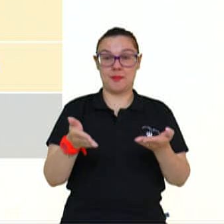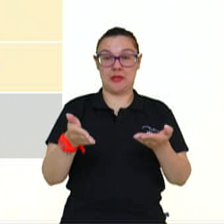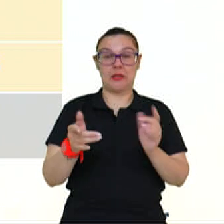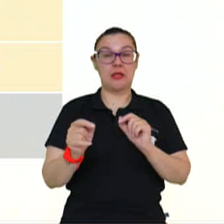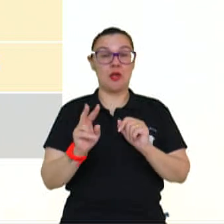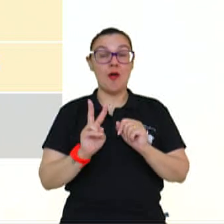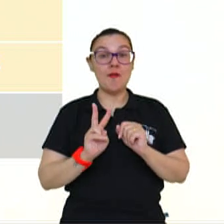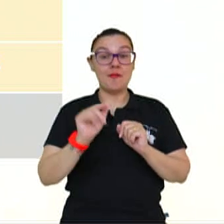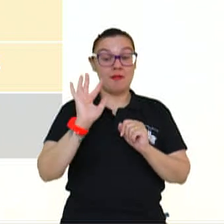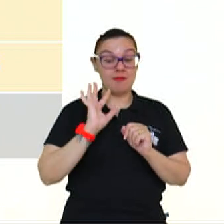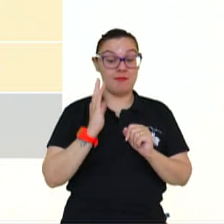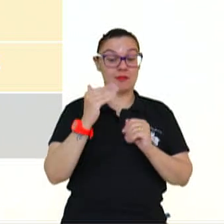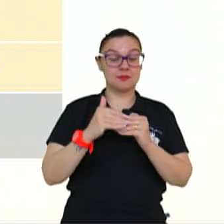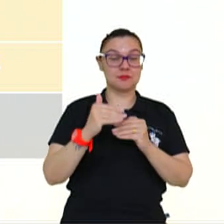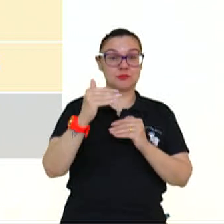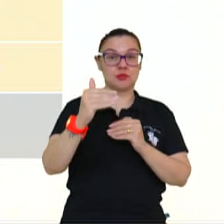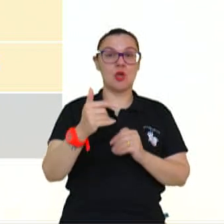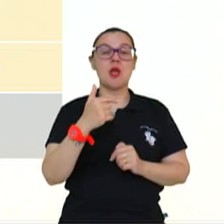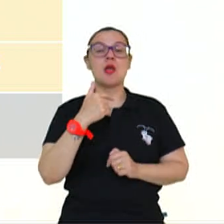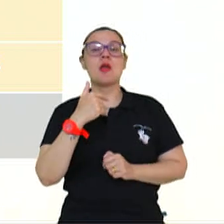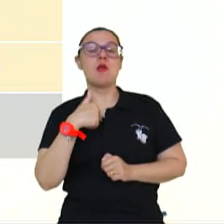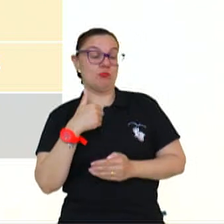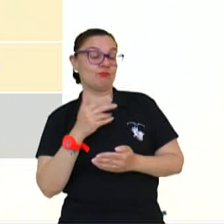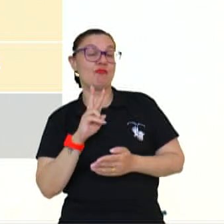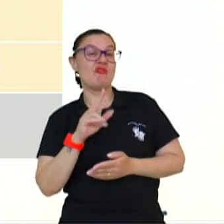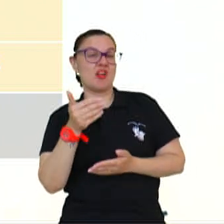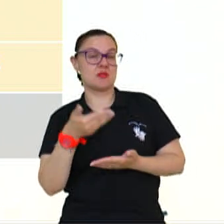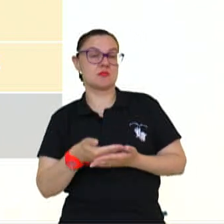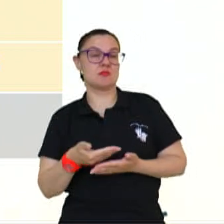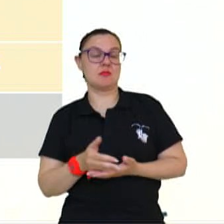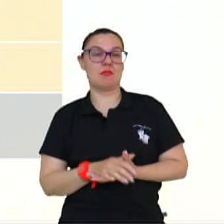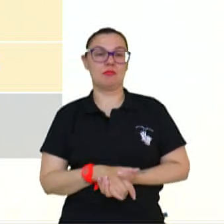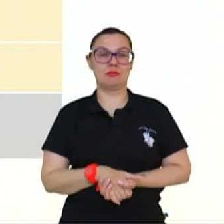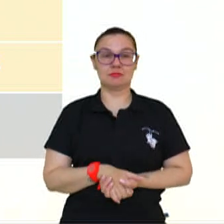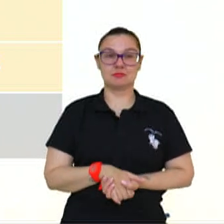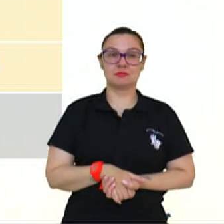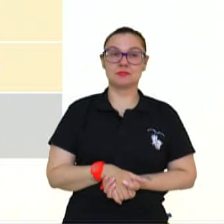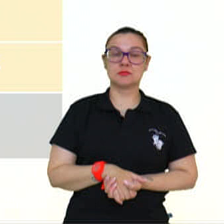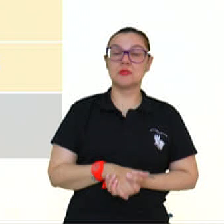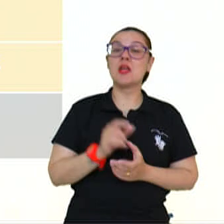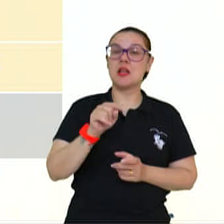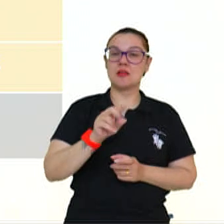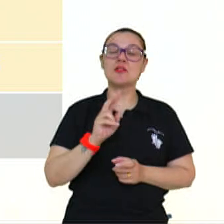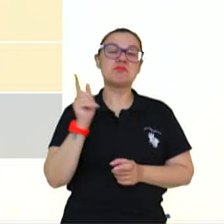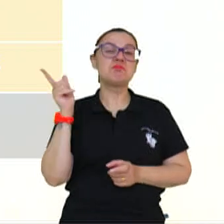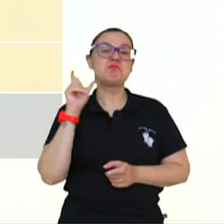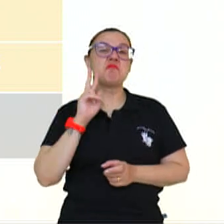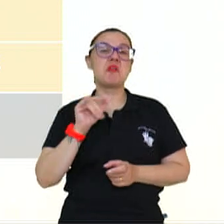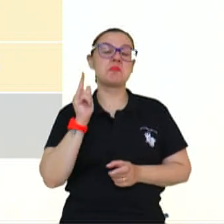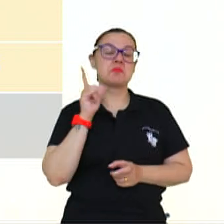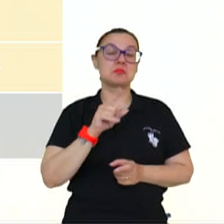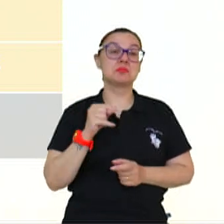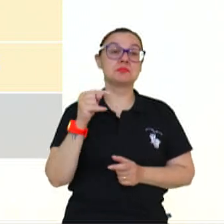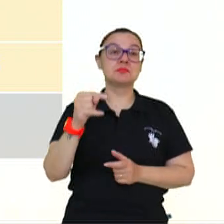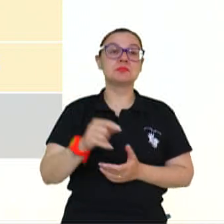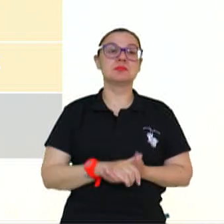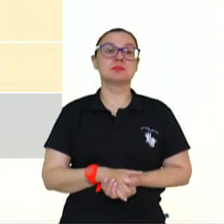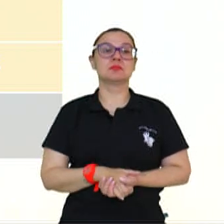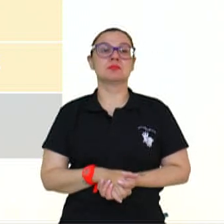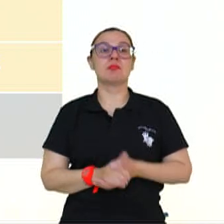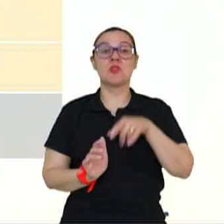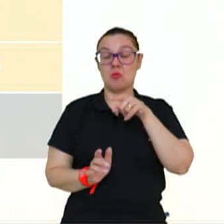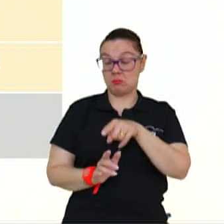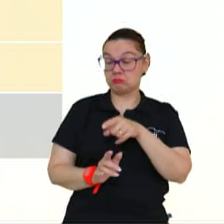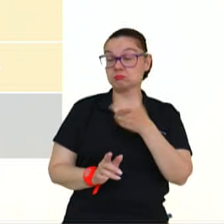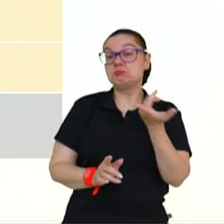ação que vai acontecer. Eu estudarei, ele conseguirá. Ó. Futuro do pretérito, ele conseguiria.